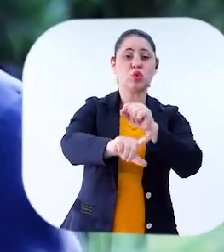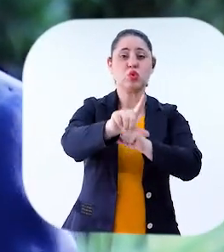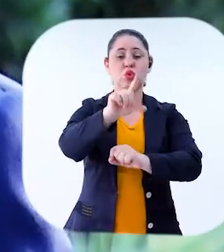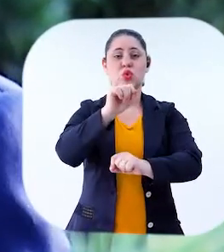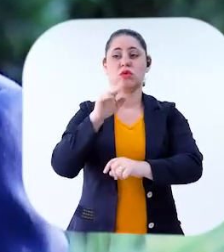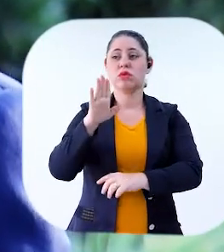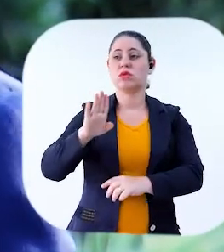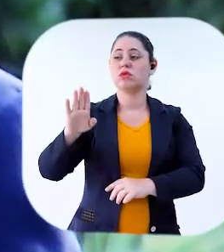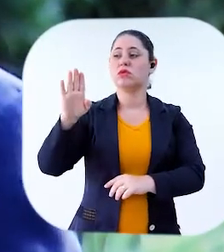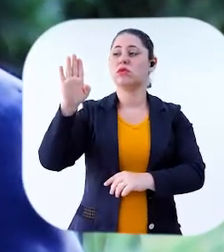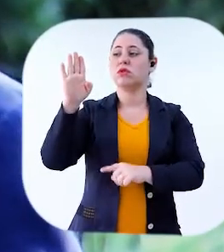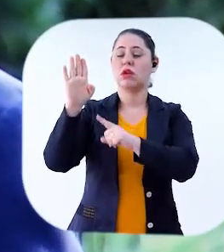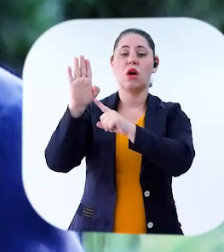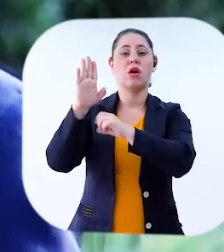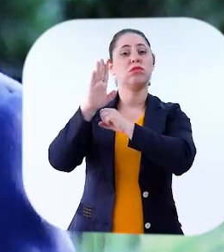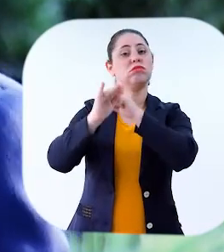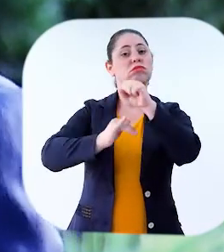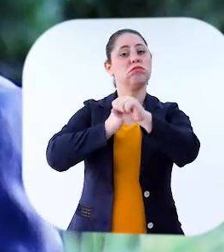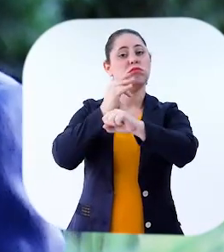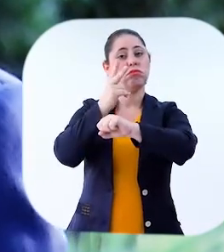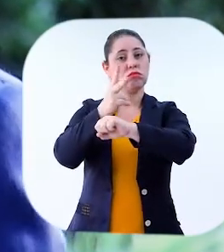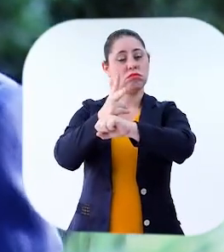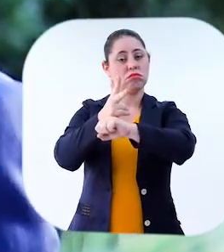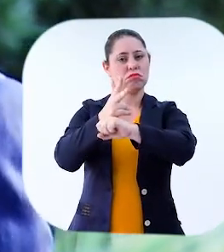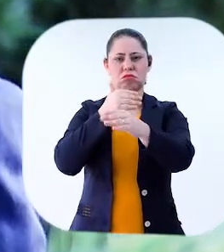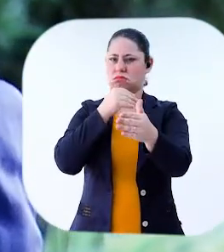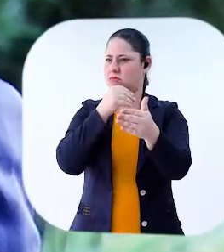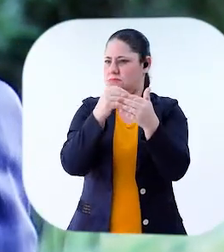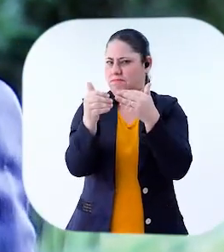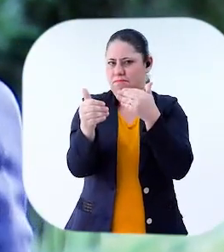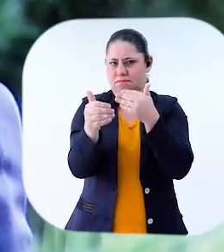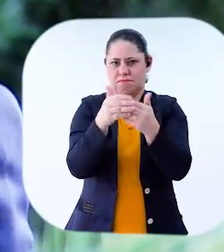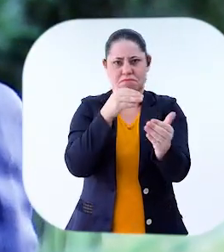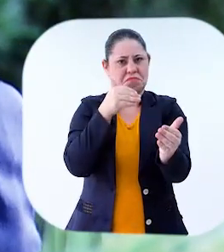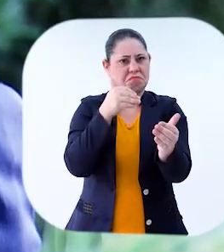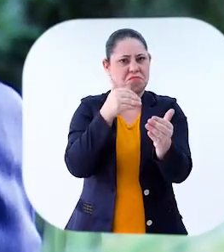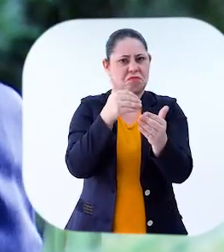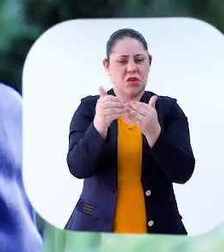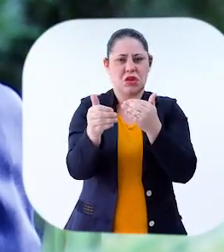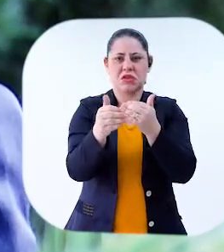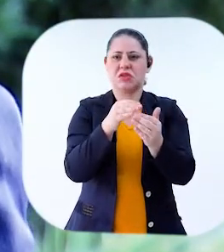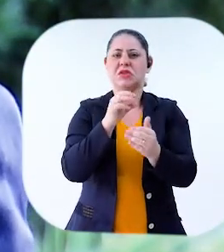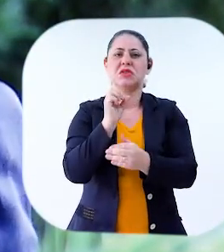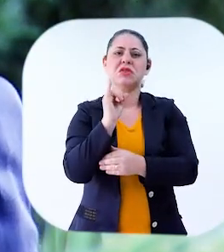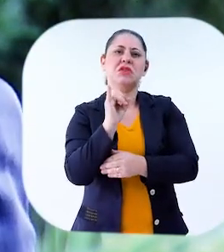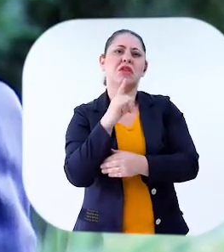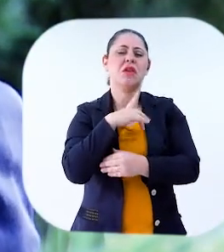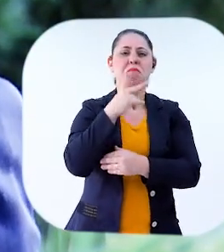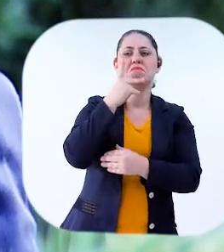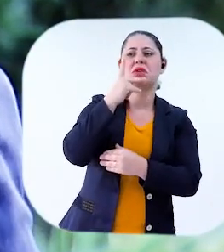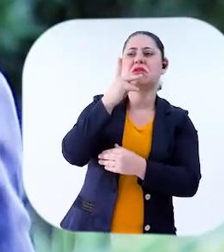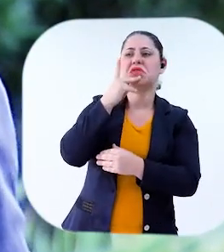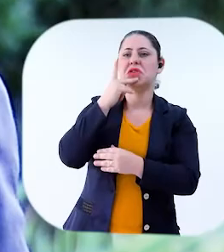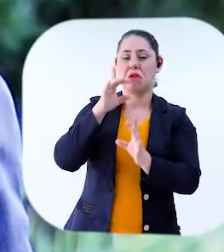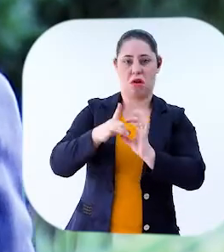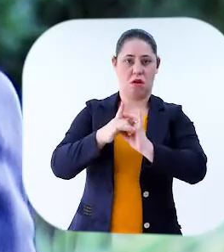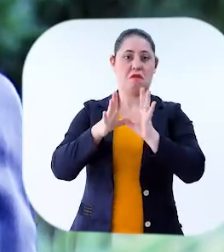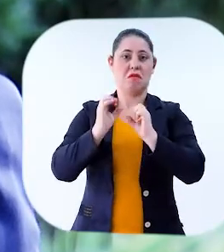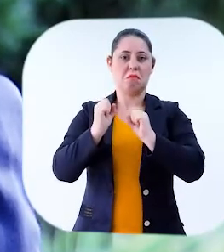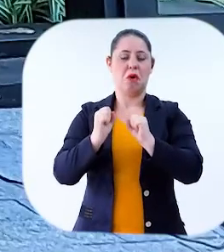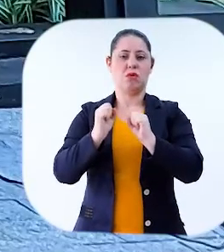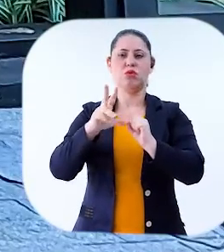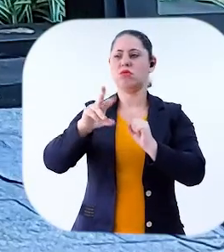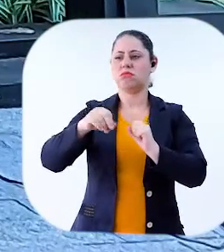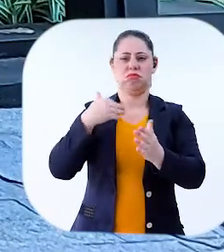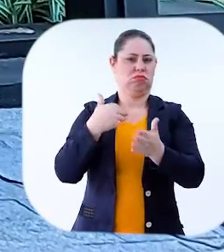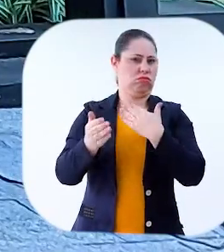dos candidatos de forma virtual, independentemente da questão do estatuto, se o estatuto do partido autoriza ou não. Então,